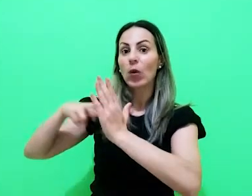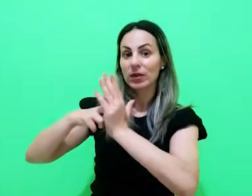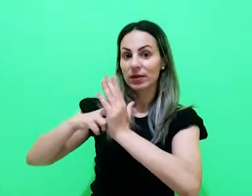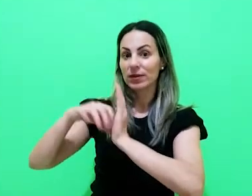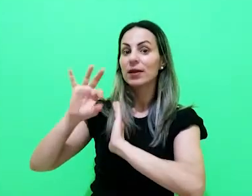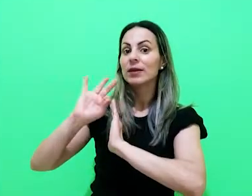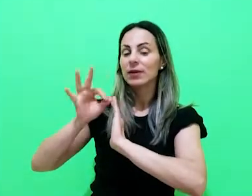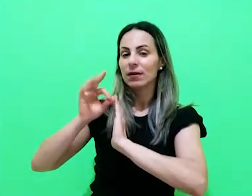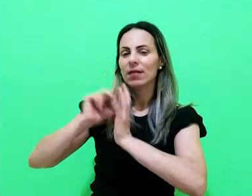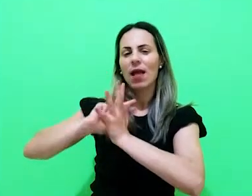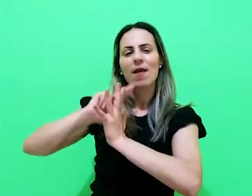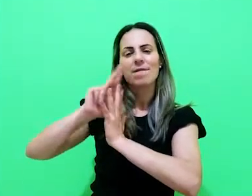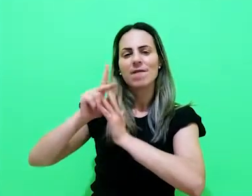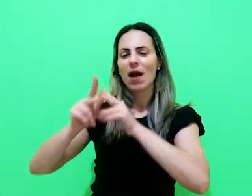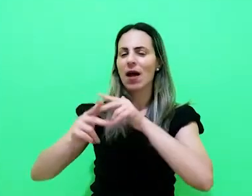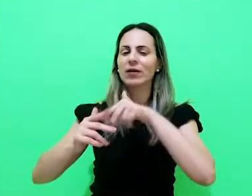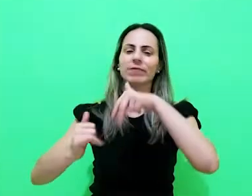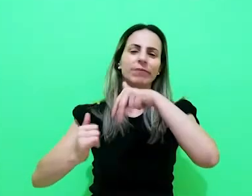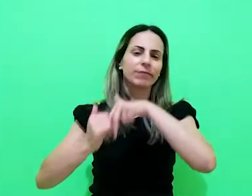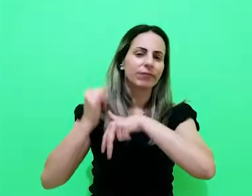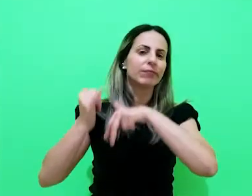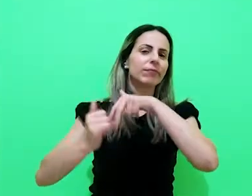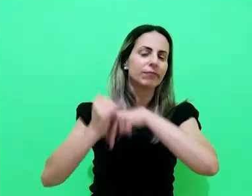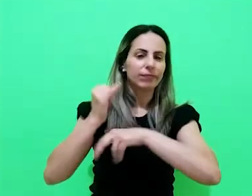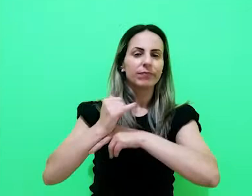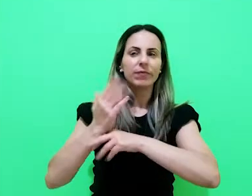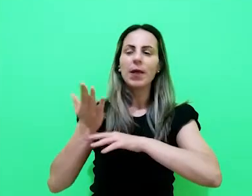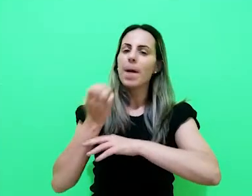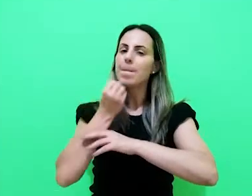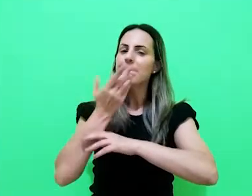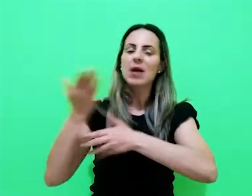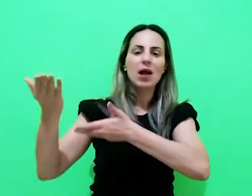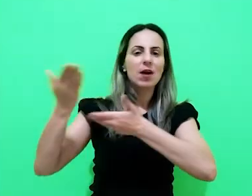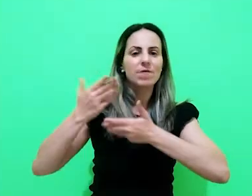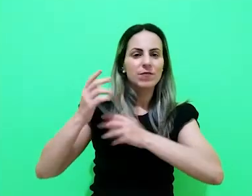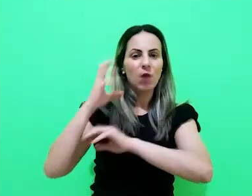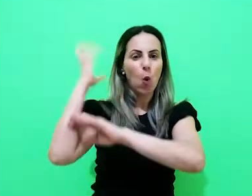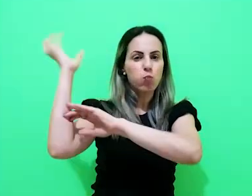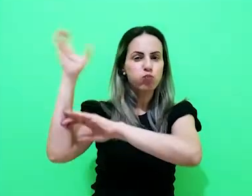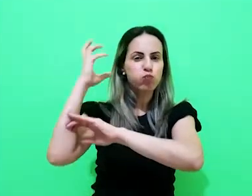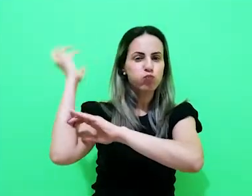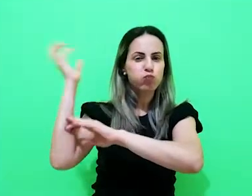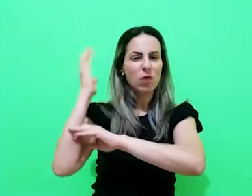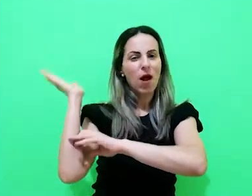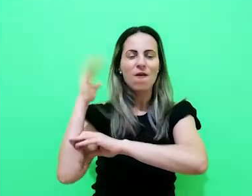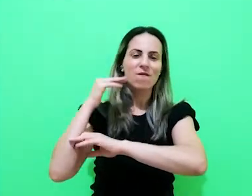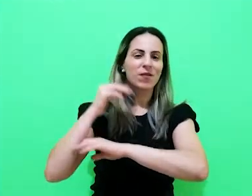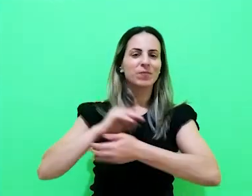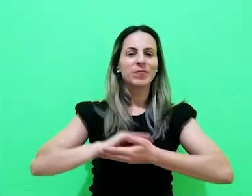né, com múltiplas vítimas. Então, bem-vindo a bordo, vamos entrar na viatura e vamos embora.